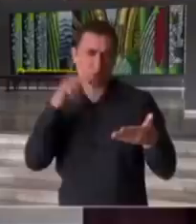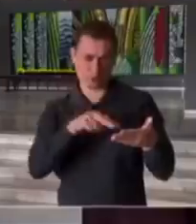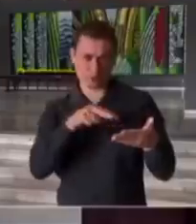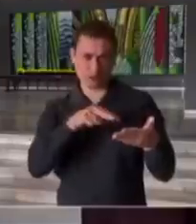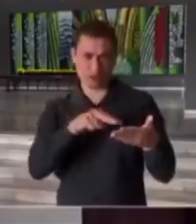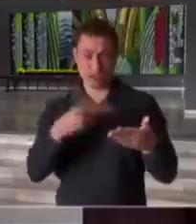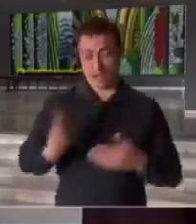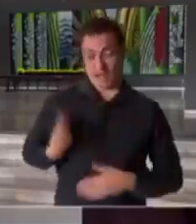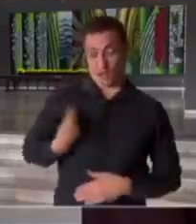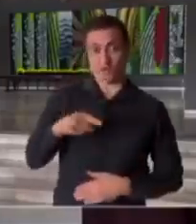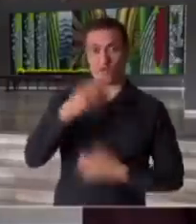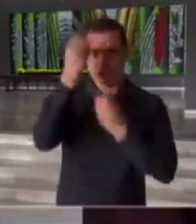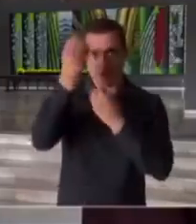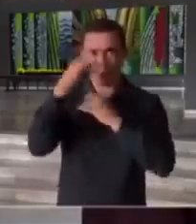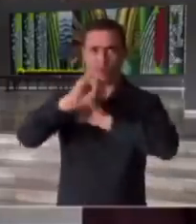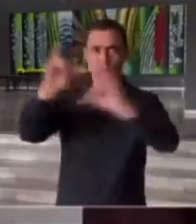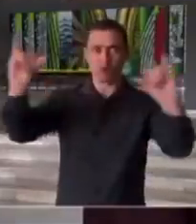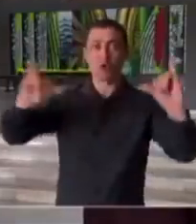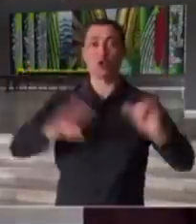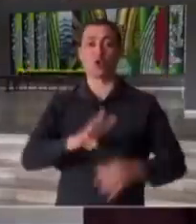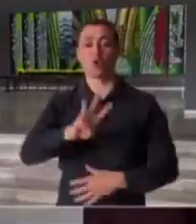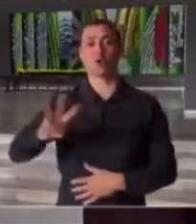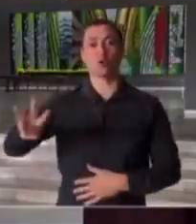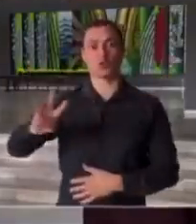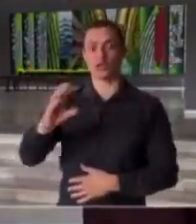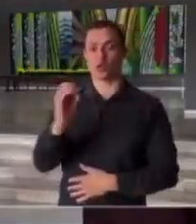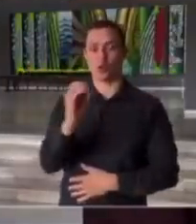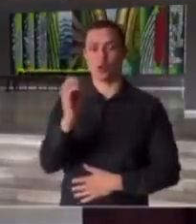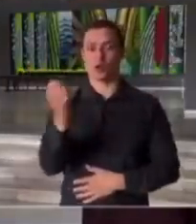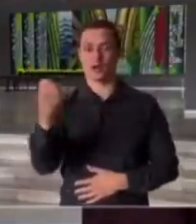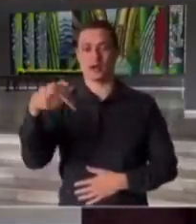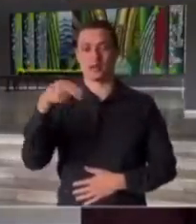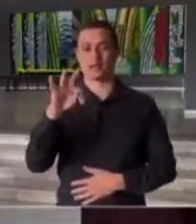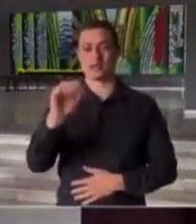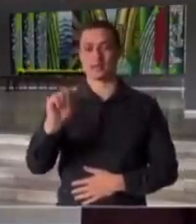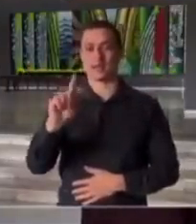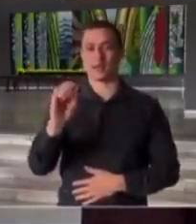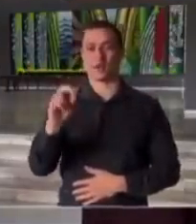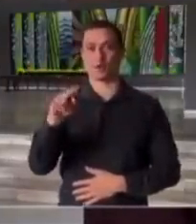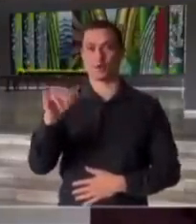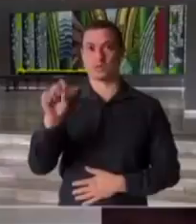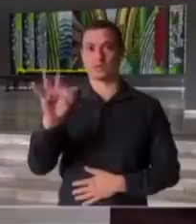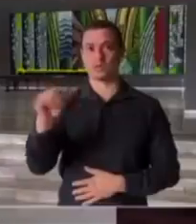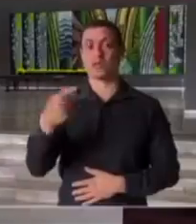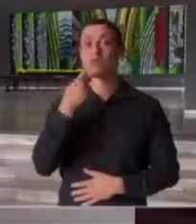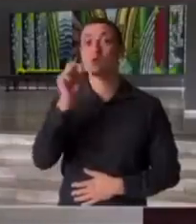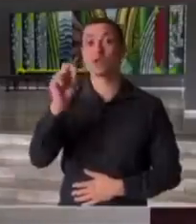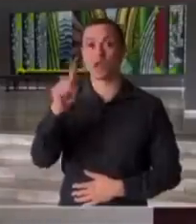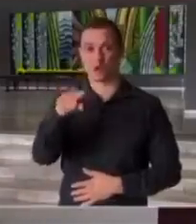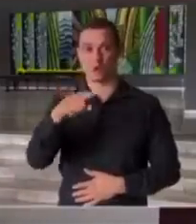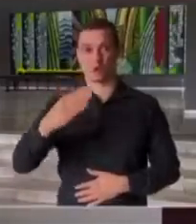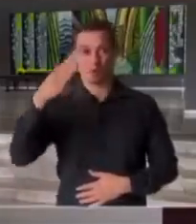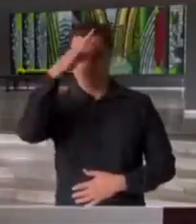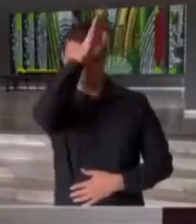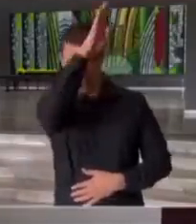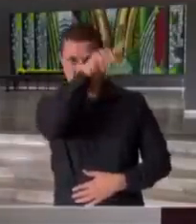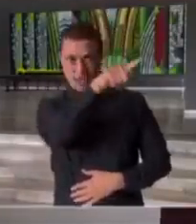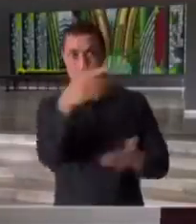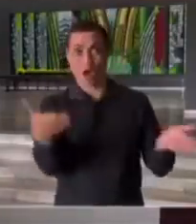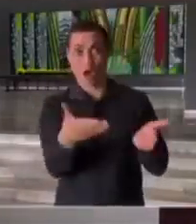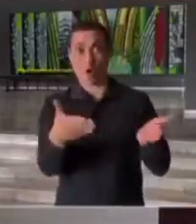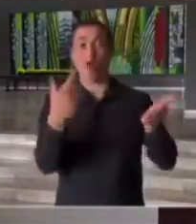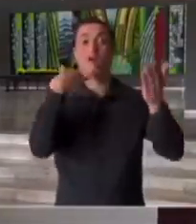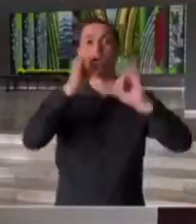a ao vivo as informações e o site O antagonista da agora uma notícia de que o presidente Jair bolsonaro acaba de fazer